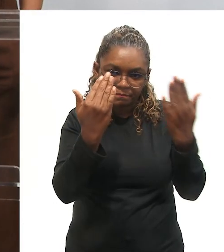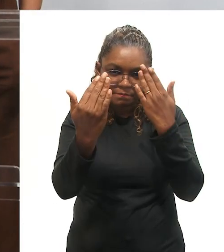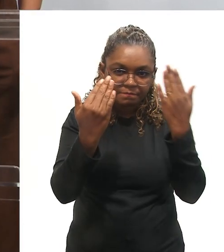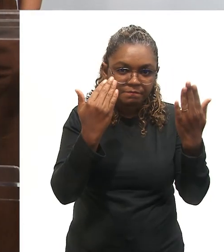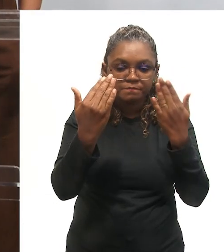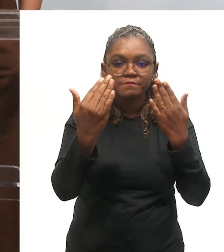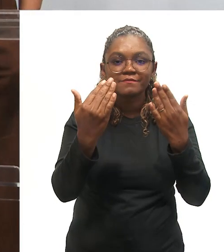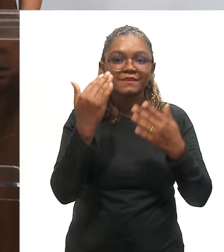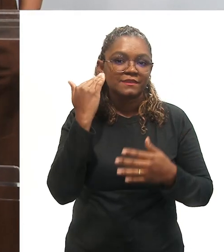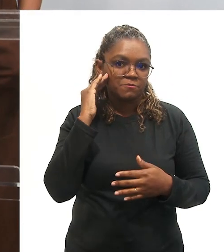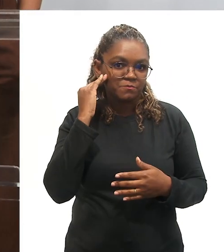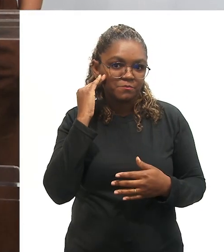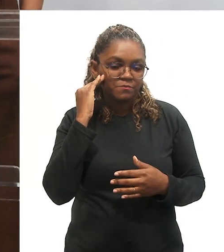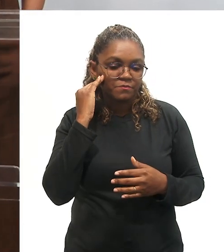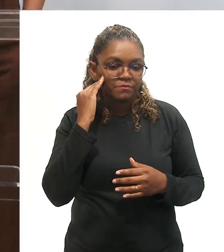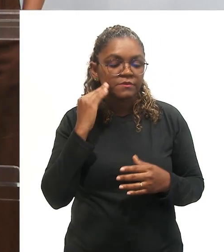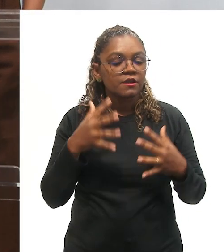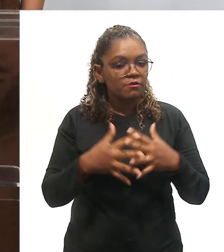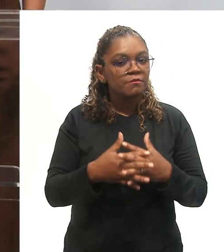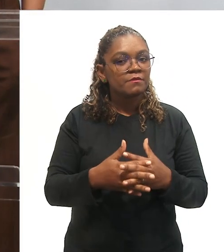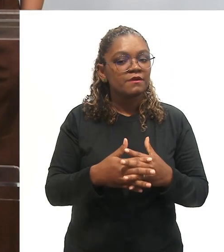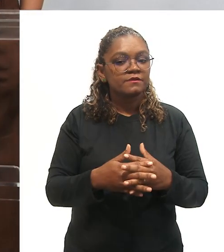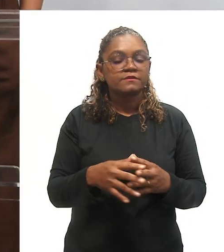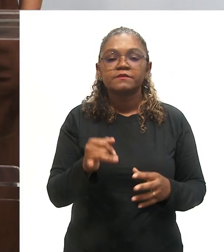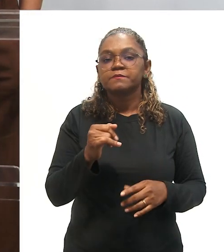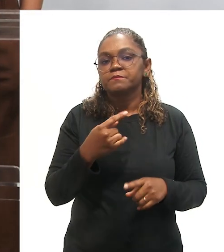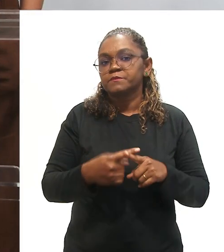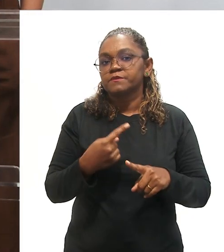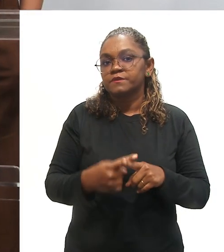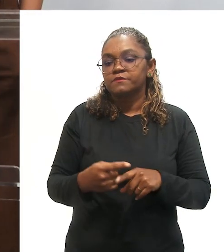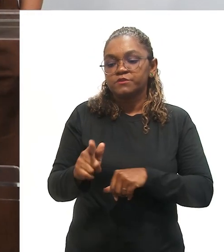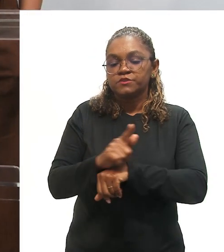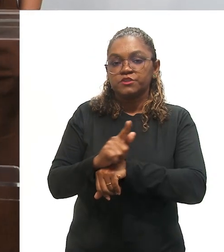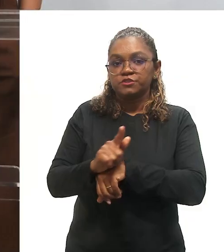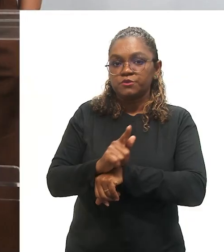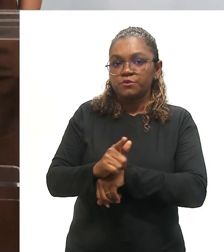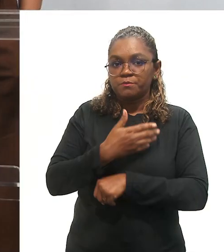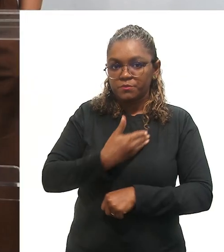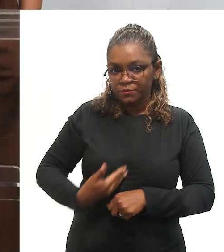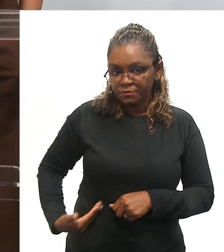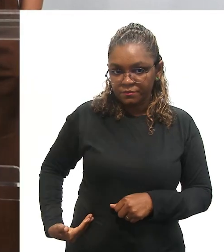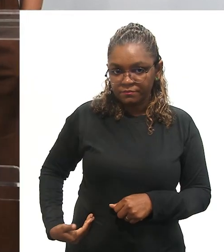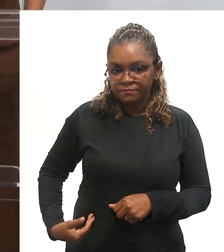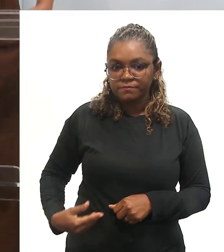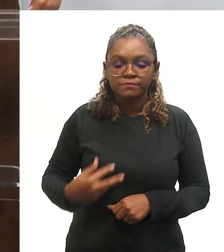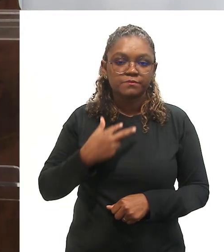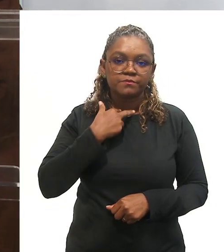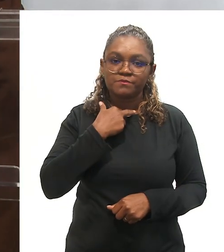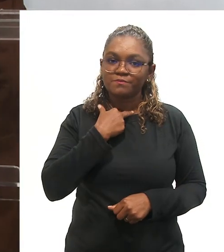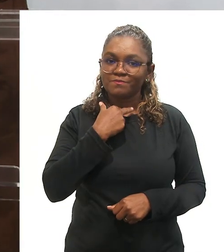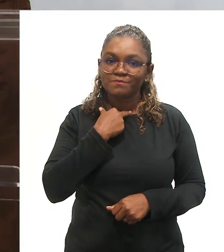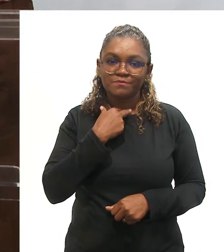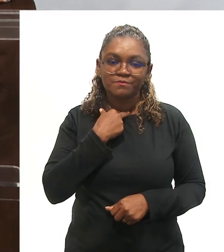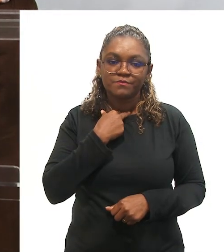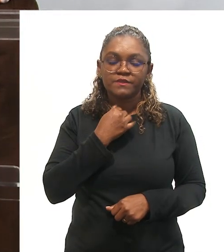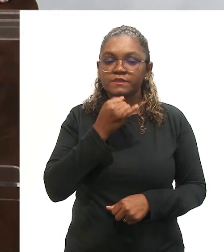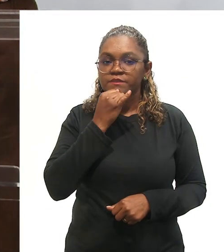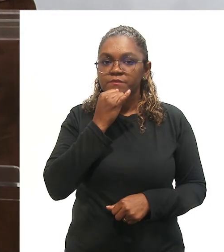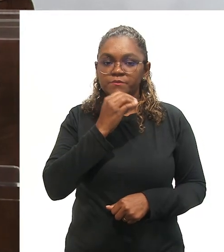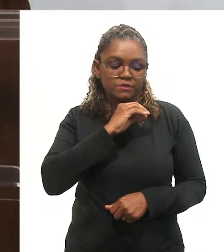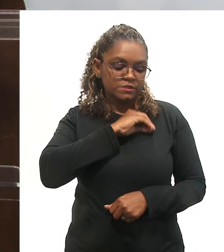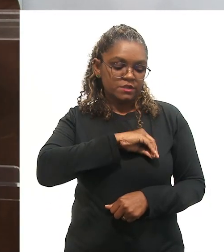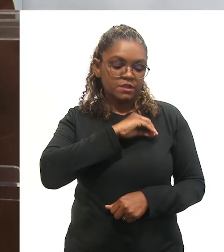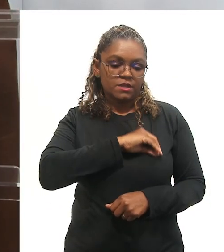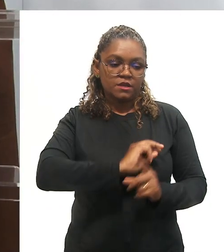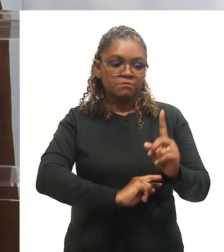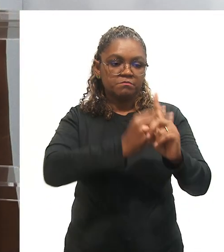complexo. O gestor público ele não pode simplesmente aumentar uma remuneração